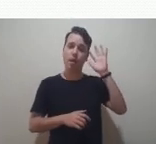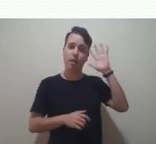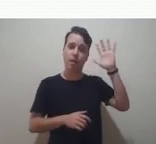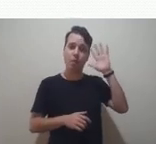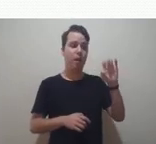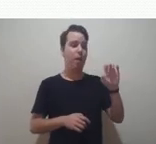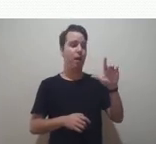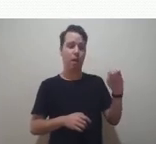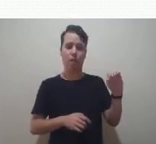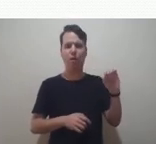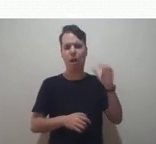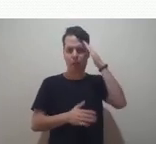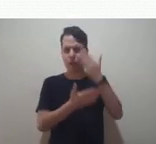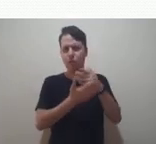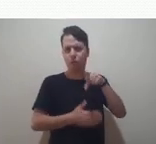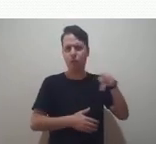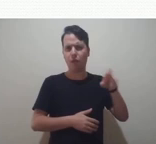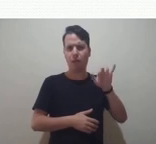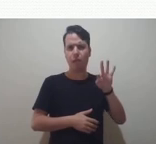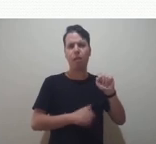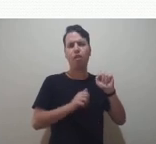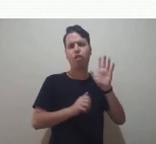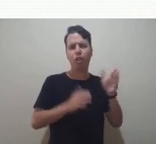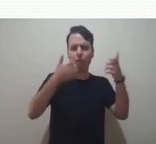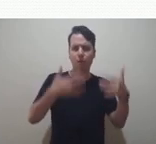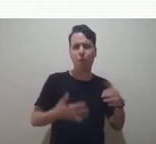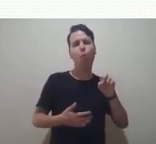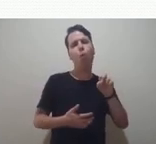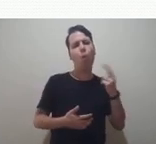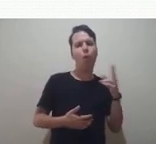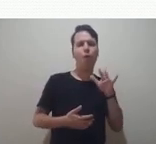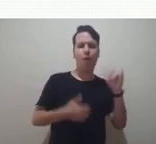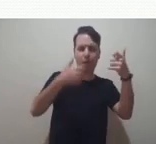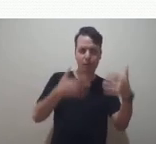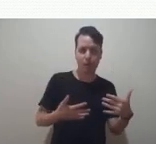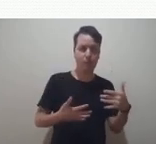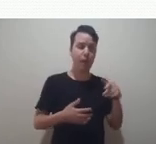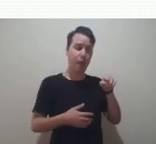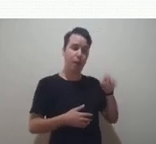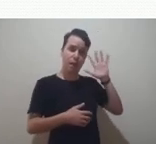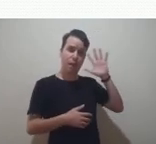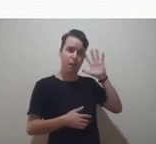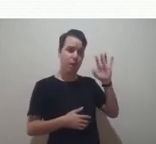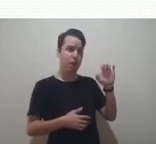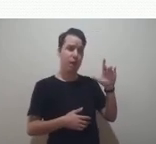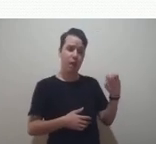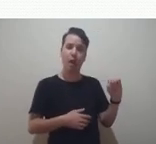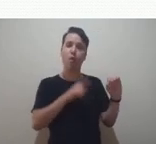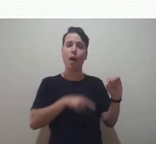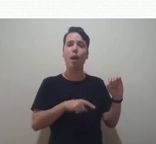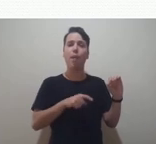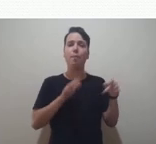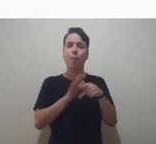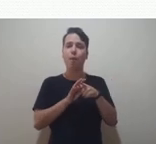falando brevemente, a teoria do elo é a teoria que faz a relação entre a violência